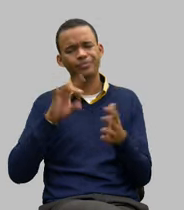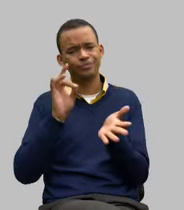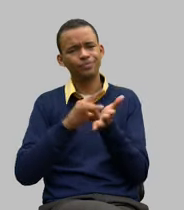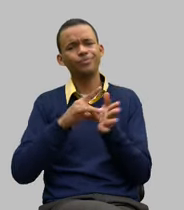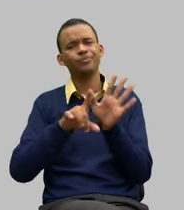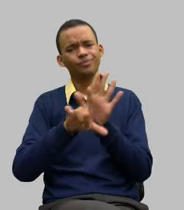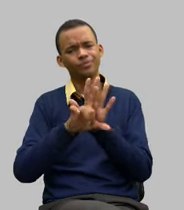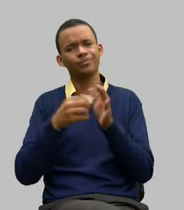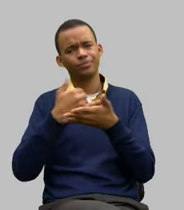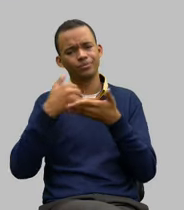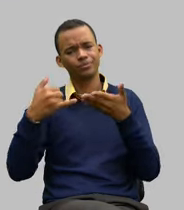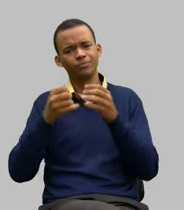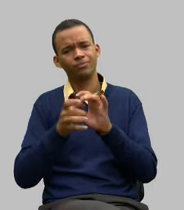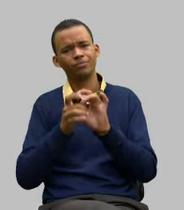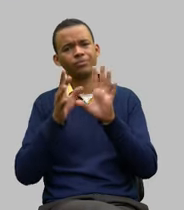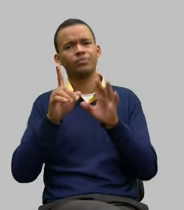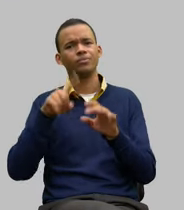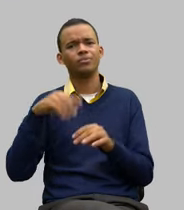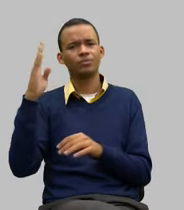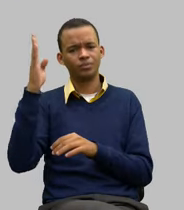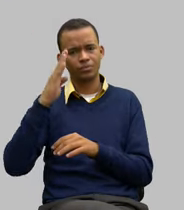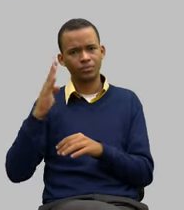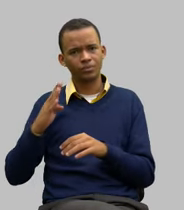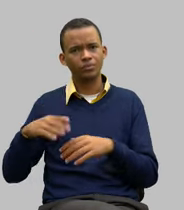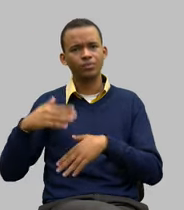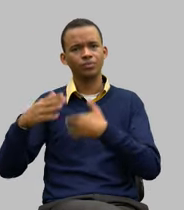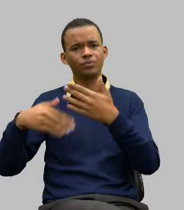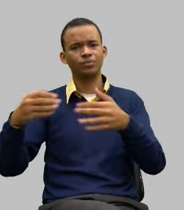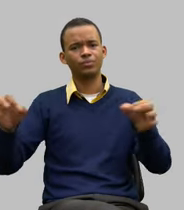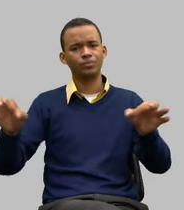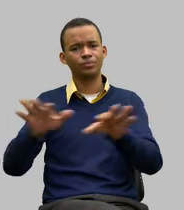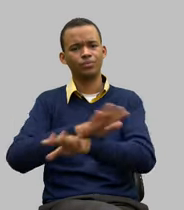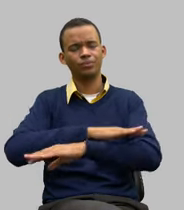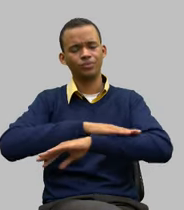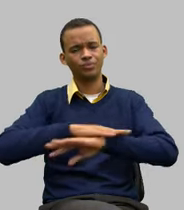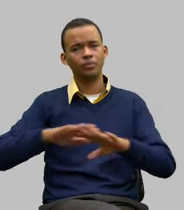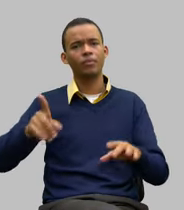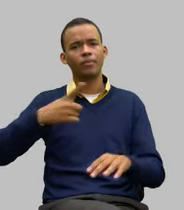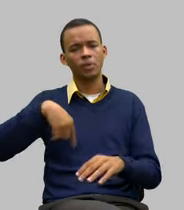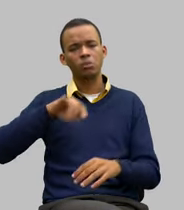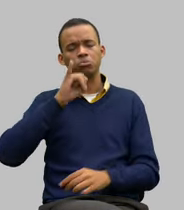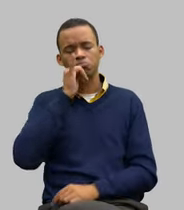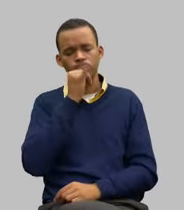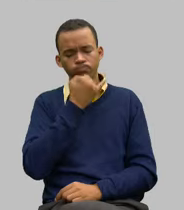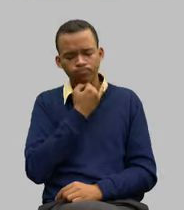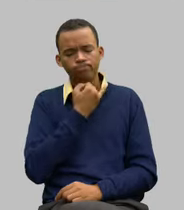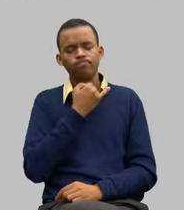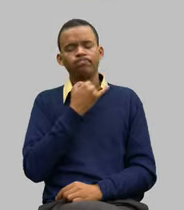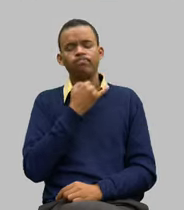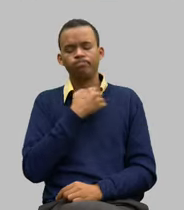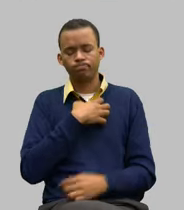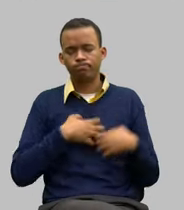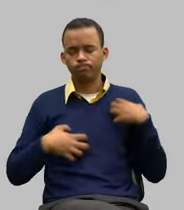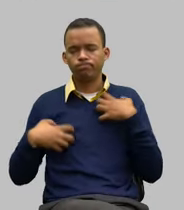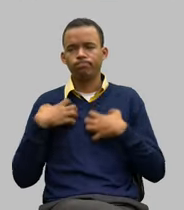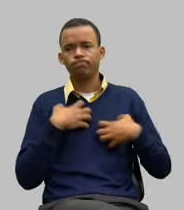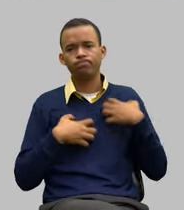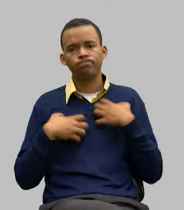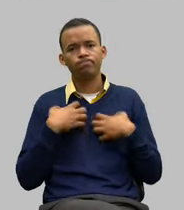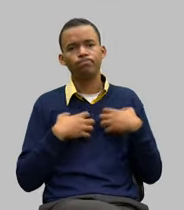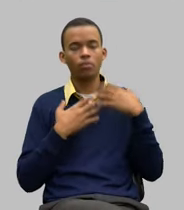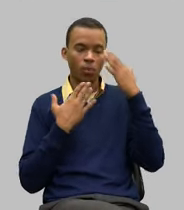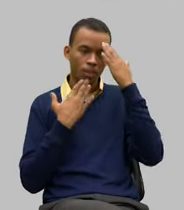drogas é o Brasil rumo ao espino muito triste e revoltante aqui a minha ação Obrigado secretário